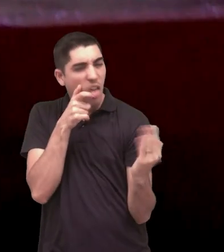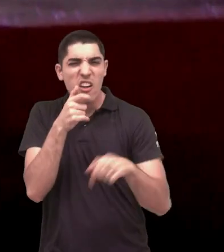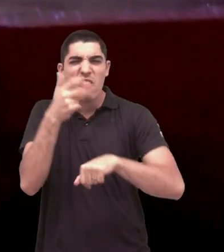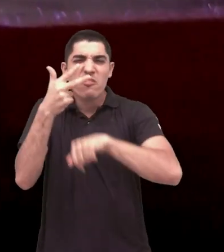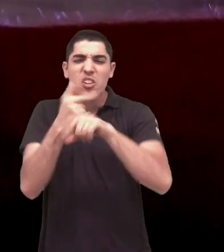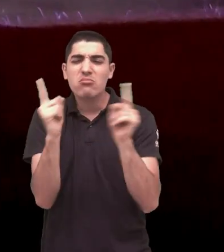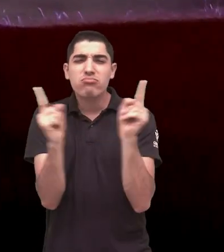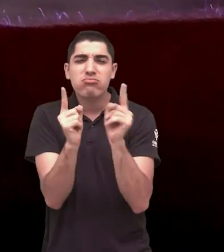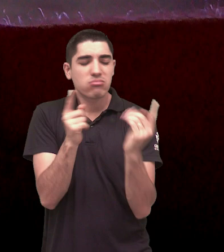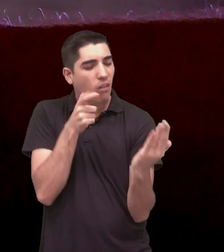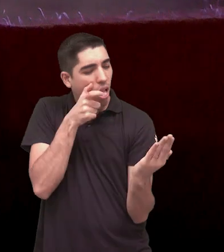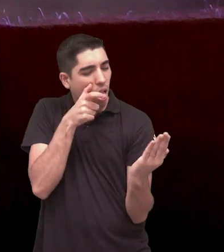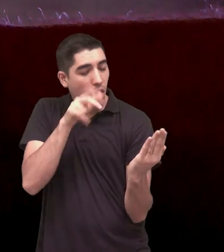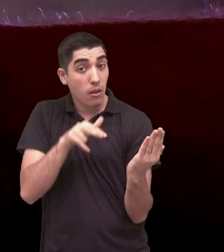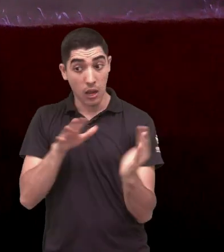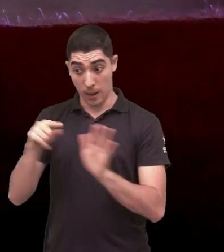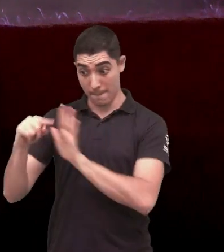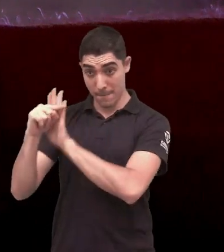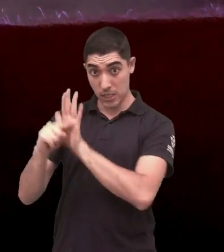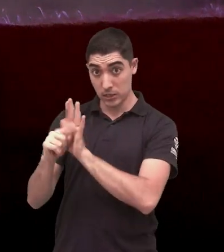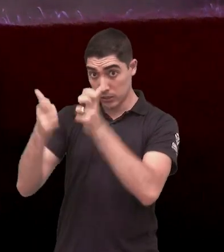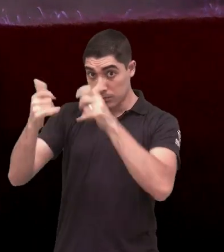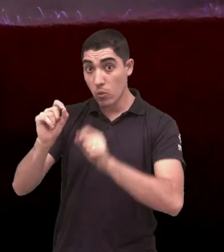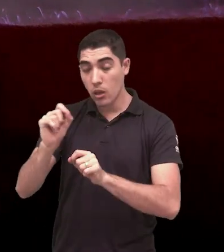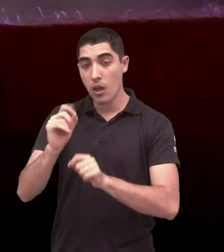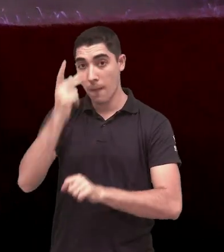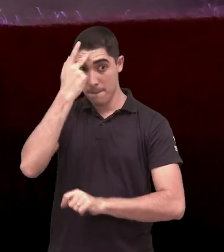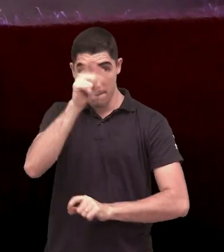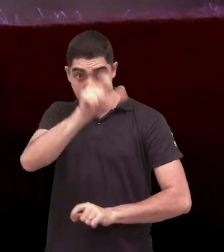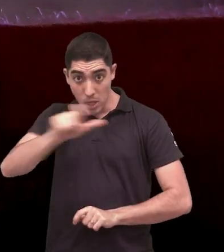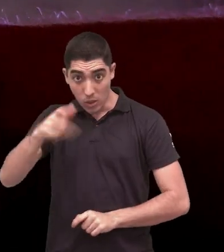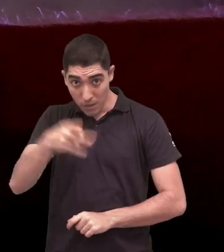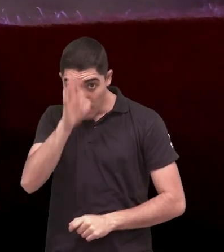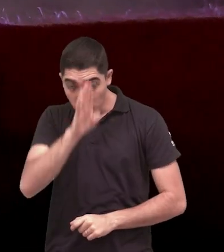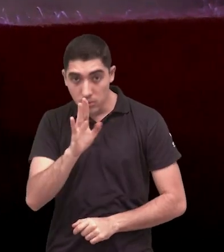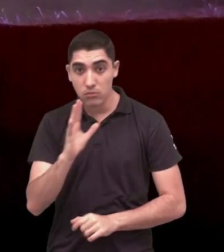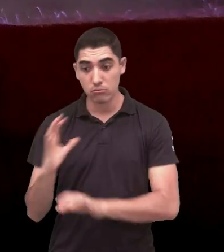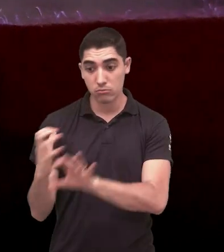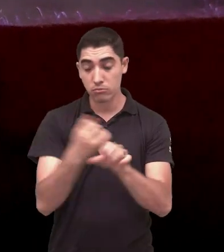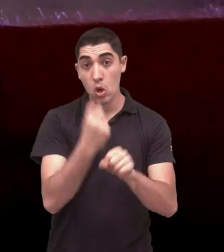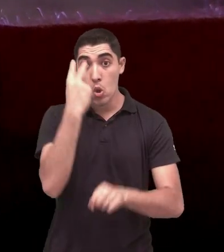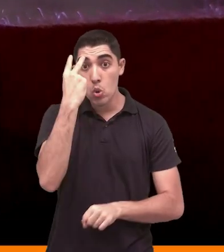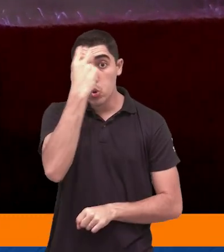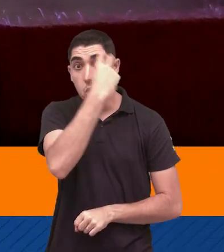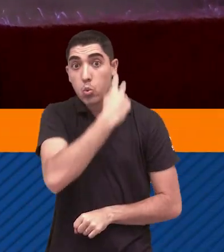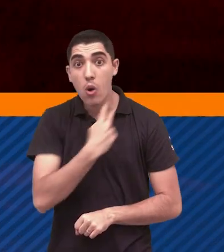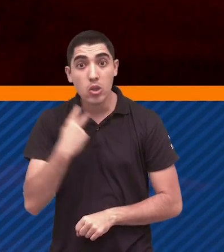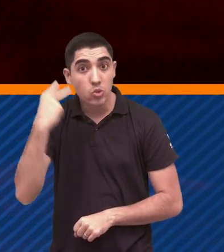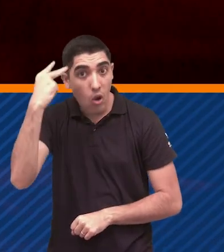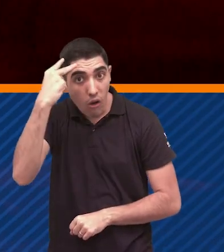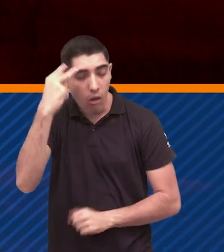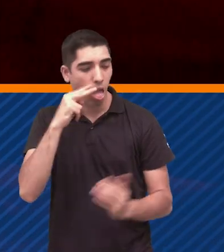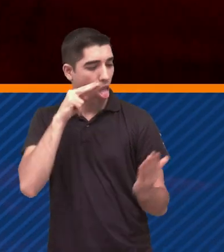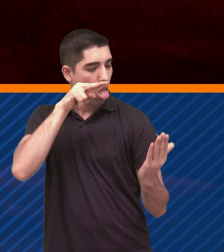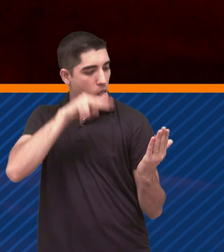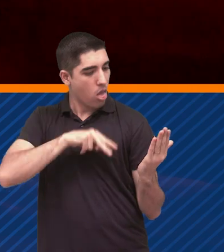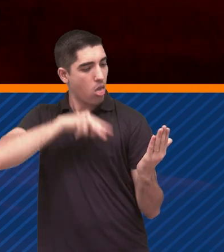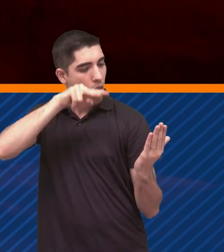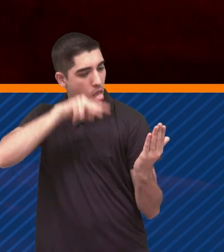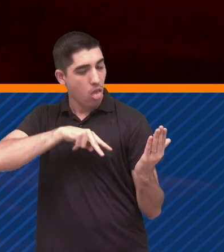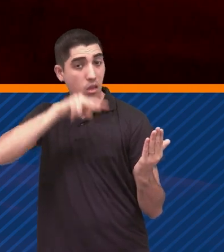internet? Segundo algumas pesquisas, a maioria dos brasileiros gasta cerca de 2 horas por dia. Esse hábito